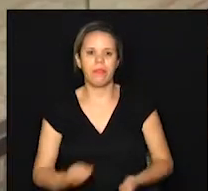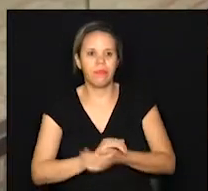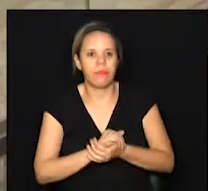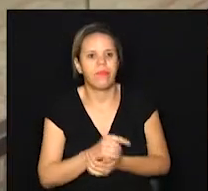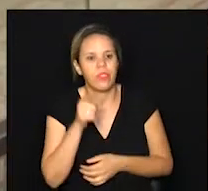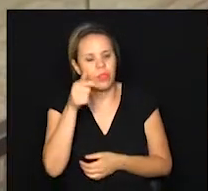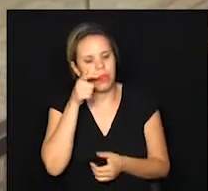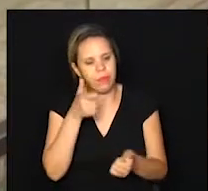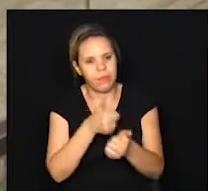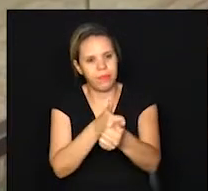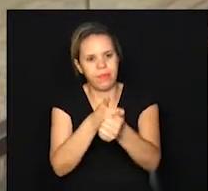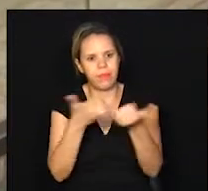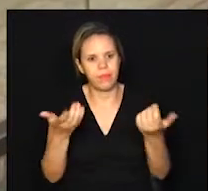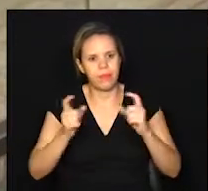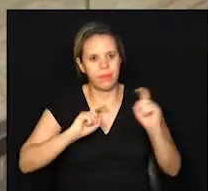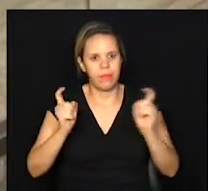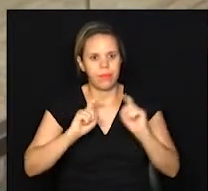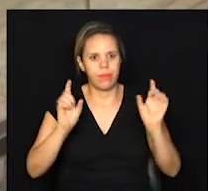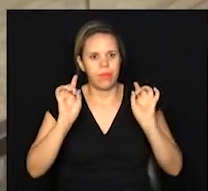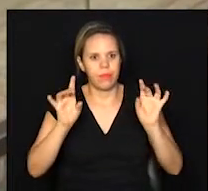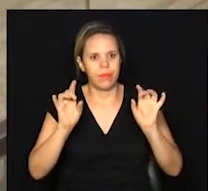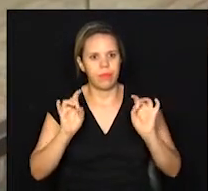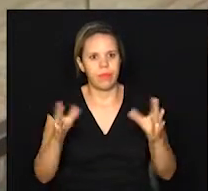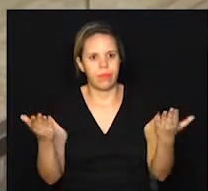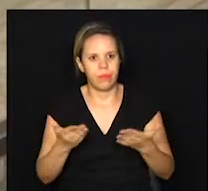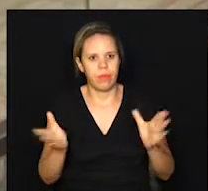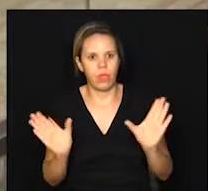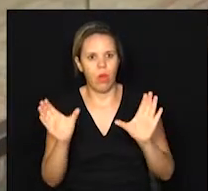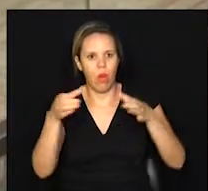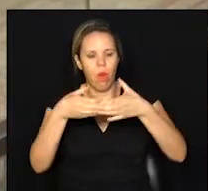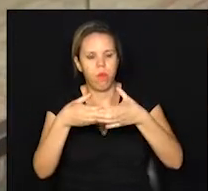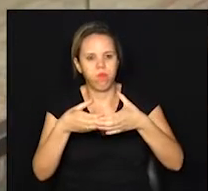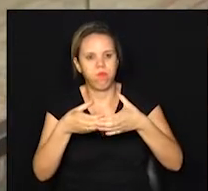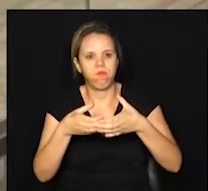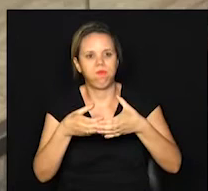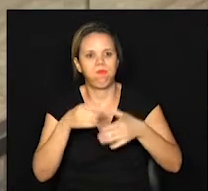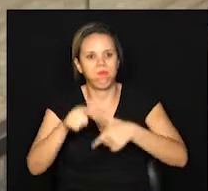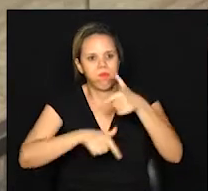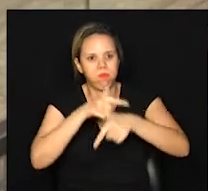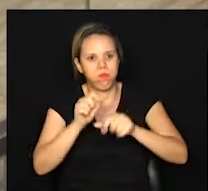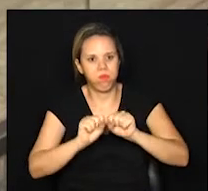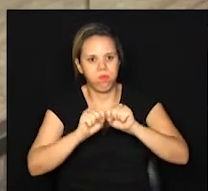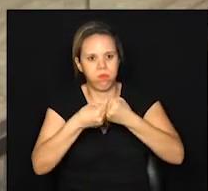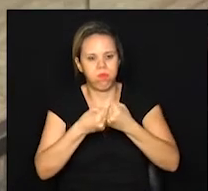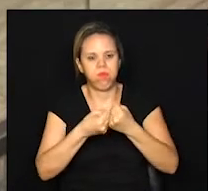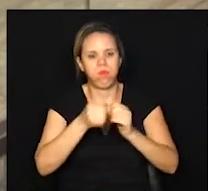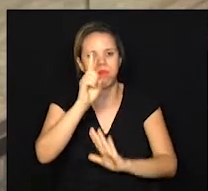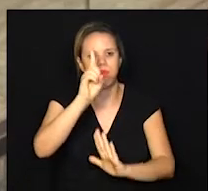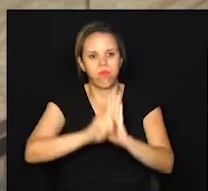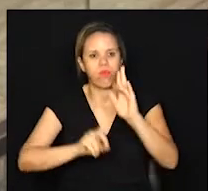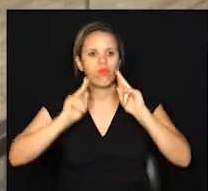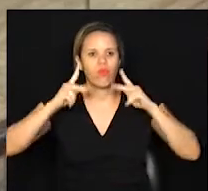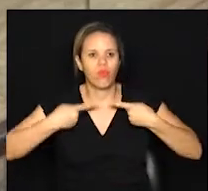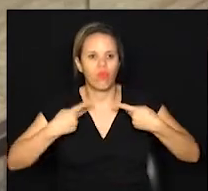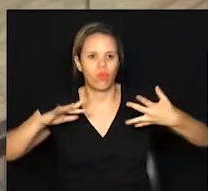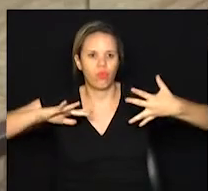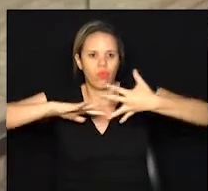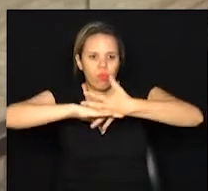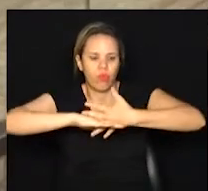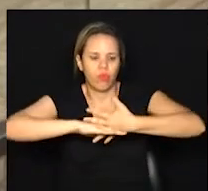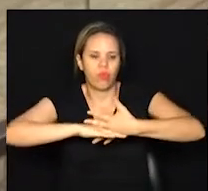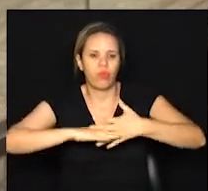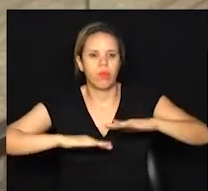vai acompanhar a reunião extraordinária da Comissão Permanente de Defesa dos Direitos Humanos e Cidadania da